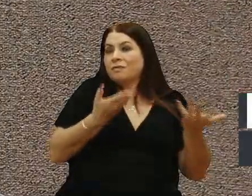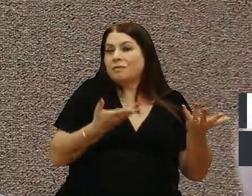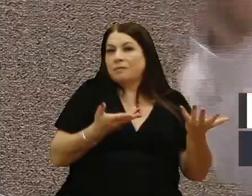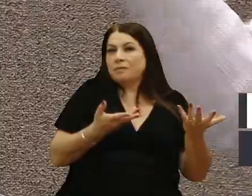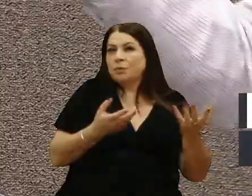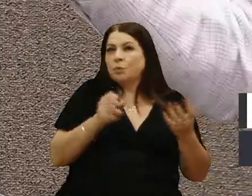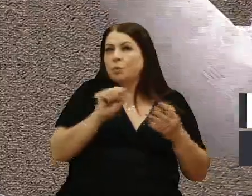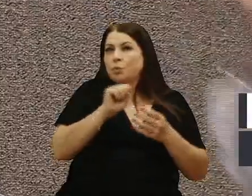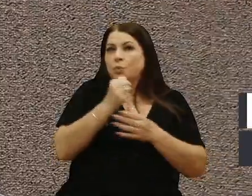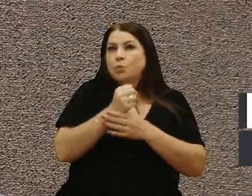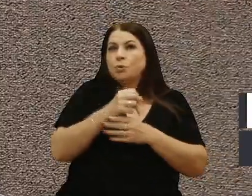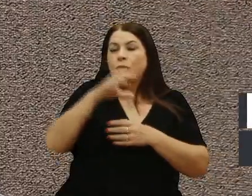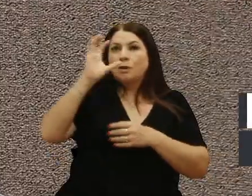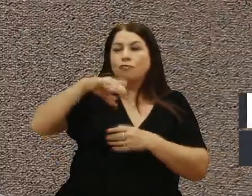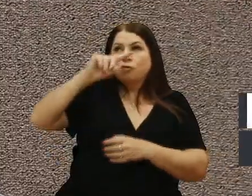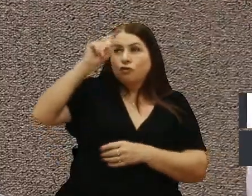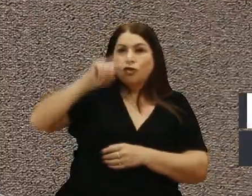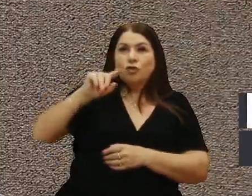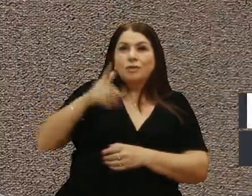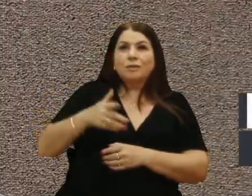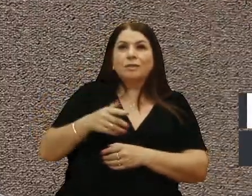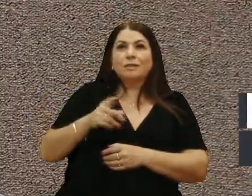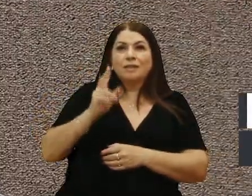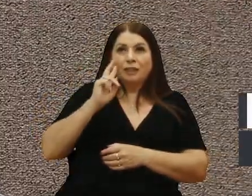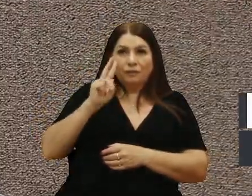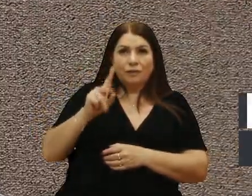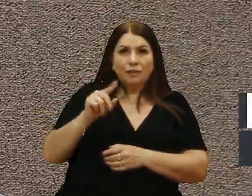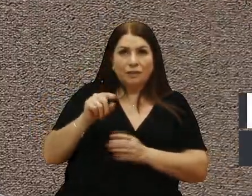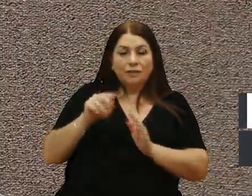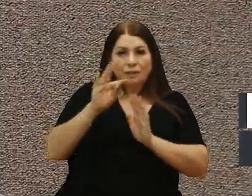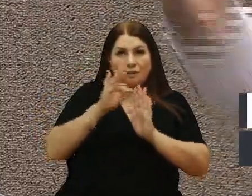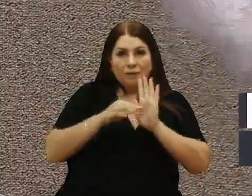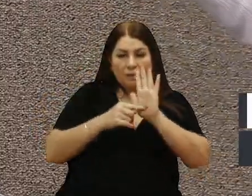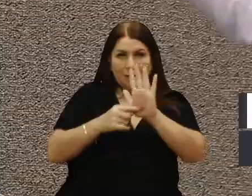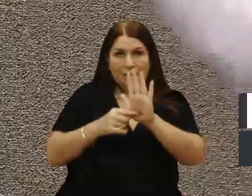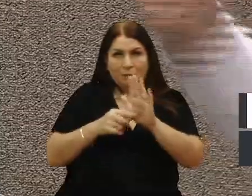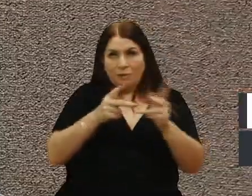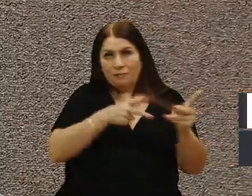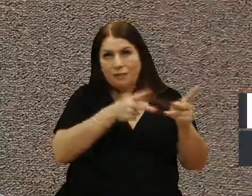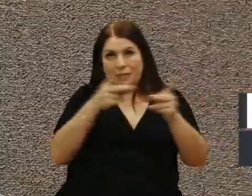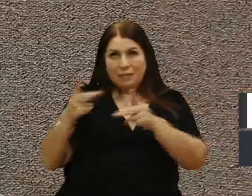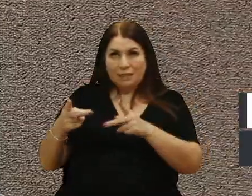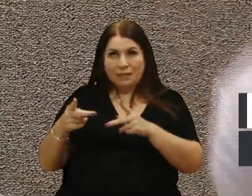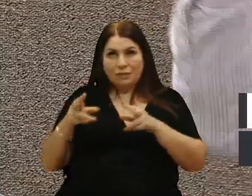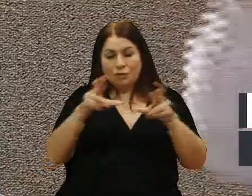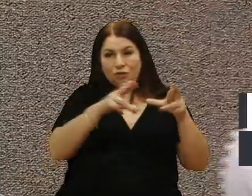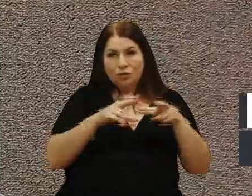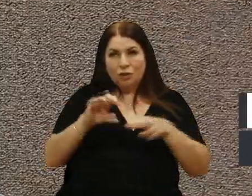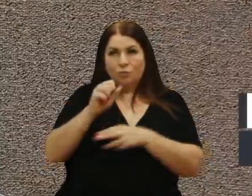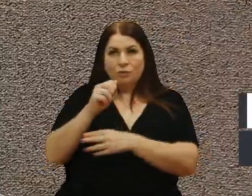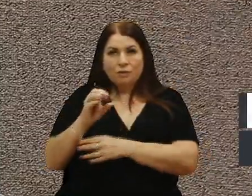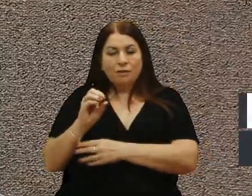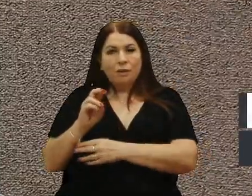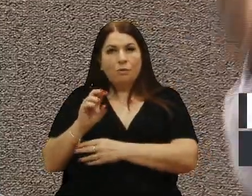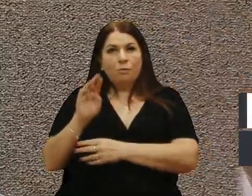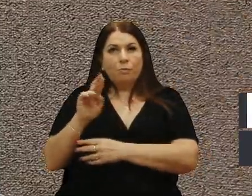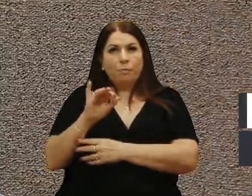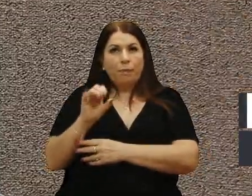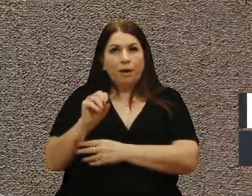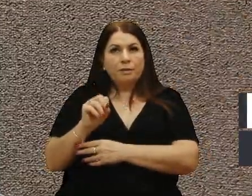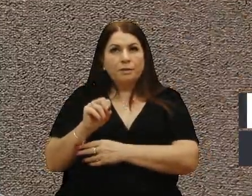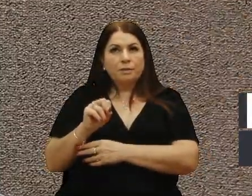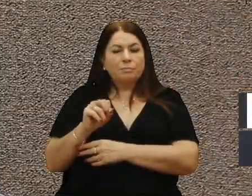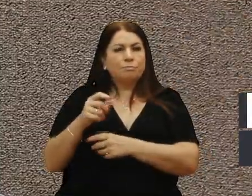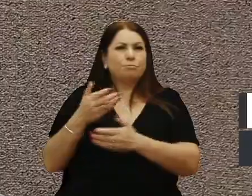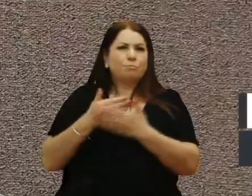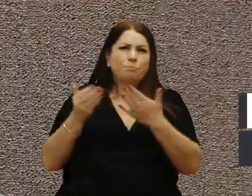o seguro quando dá uma tempesta que nem essa que eu fiz uma matéria essa semana, visitando ali a região de São Brás, toda aquela região aí, onde houve uma